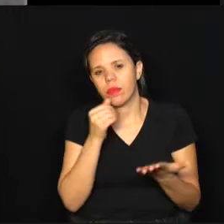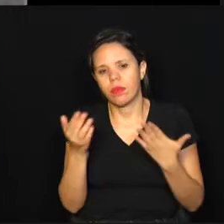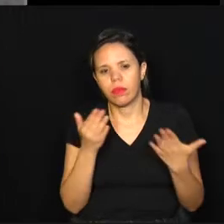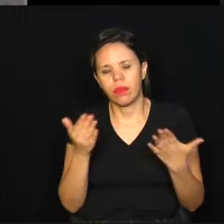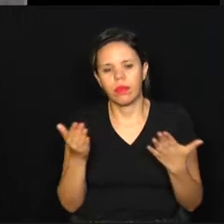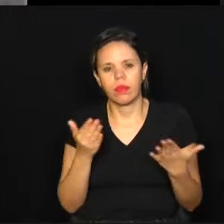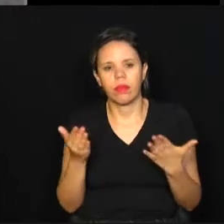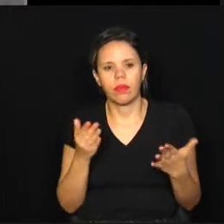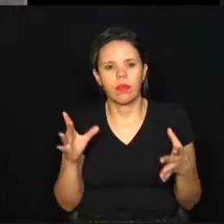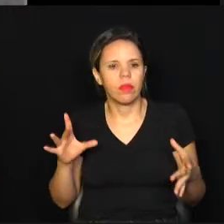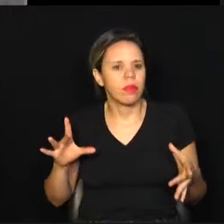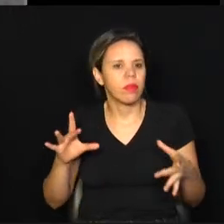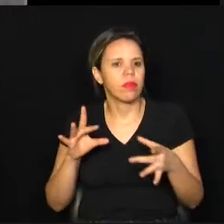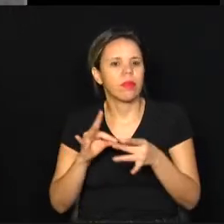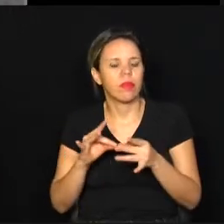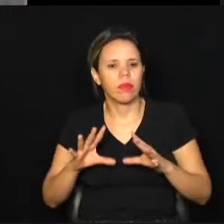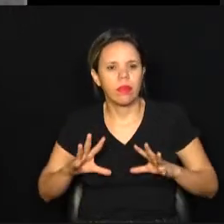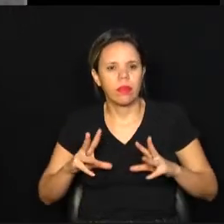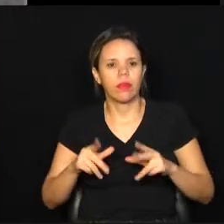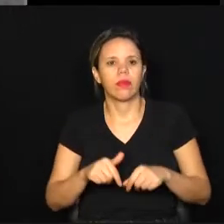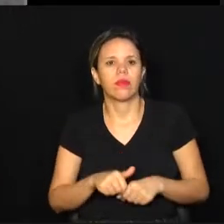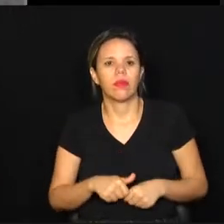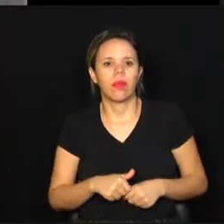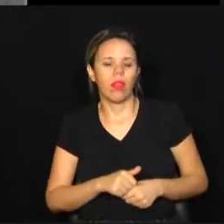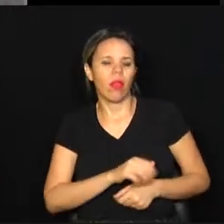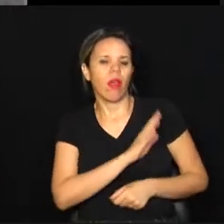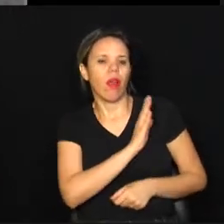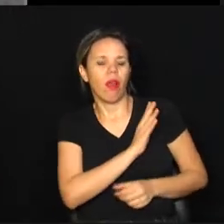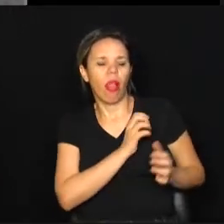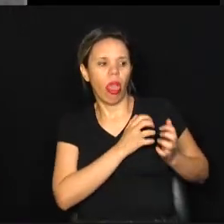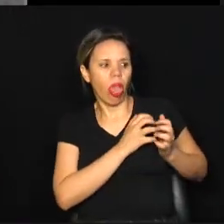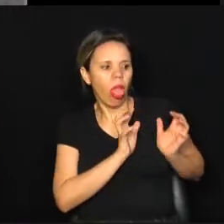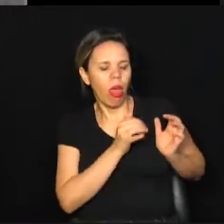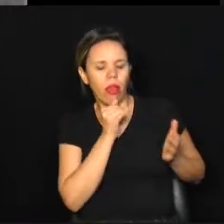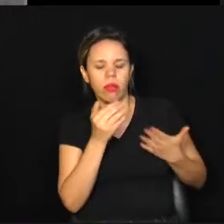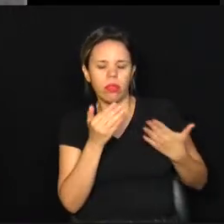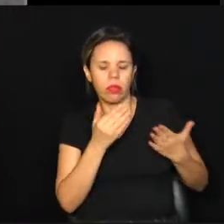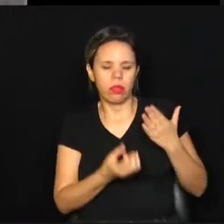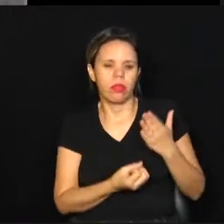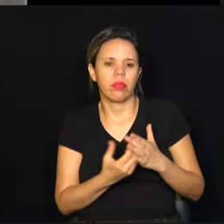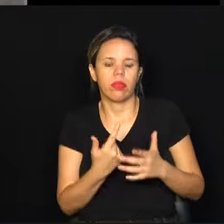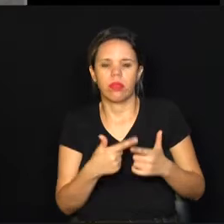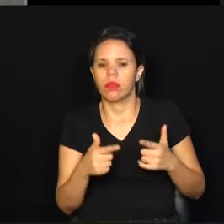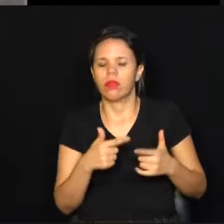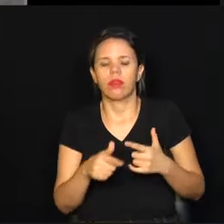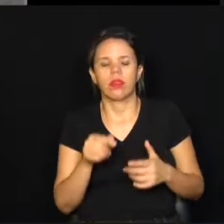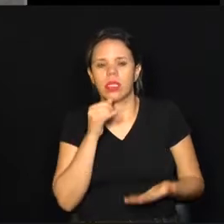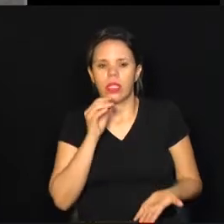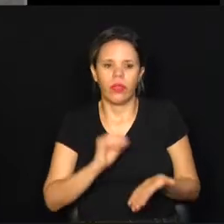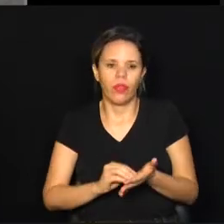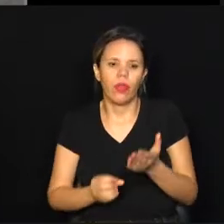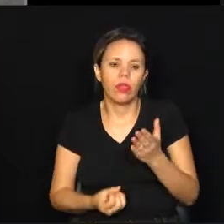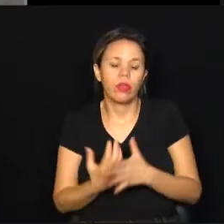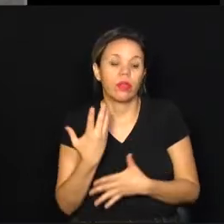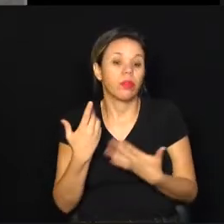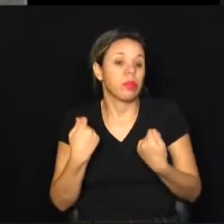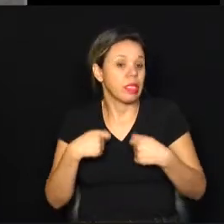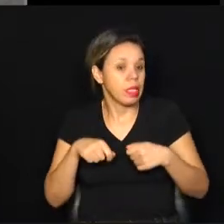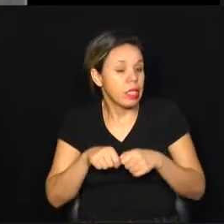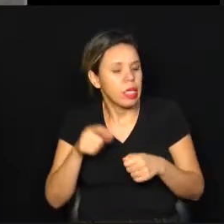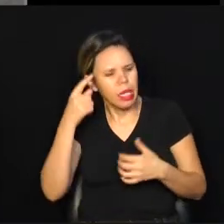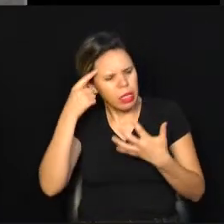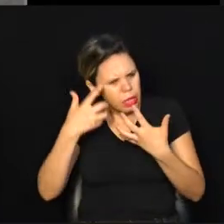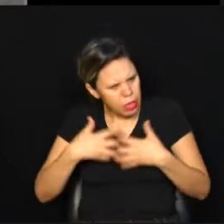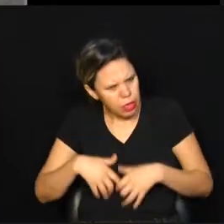com essas conexões todas desse coração infartado, como é que elas poderiam acontecer. Então, já tem algum pensamento urbanístico,